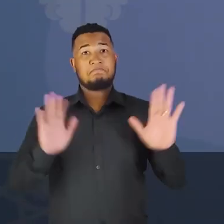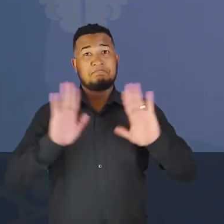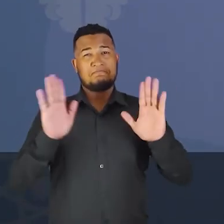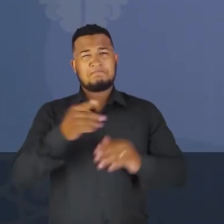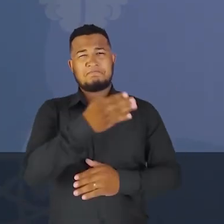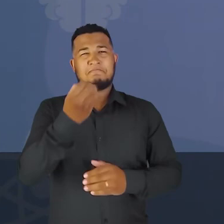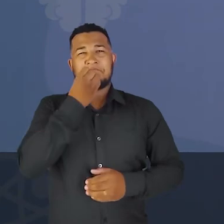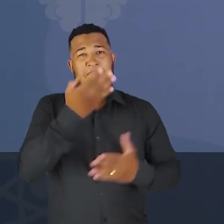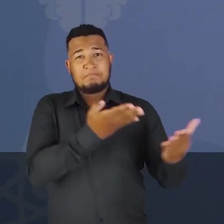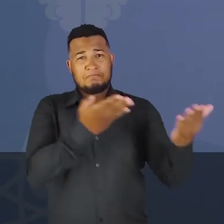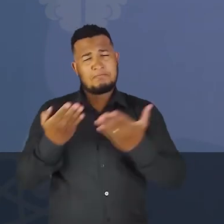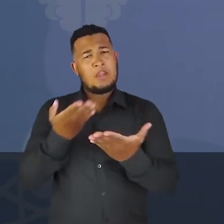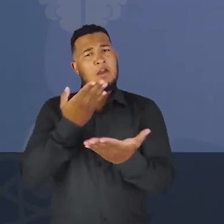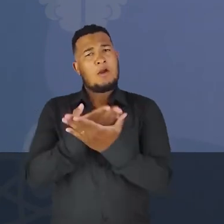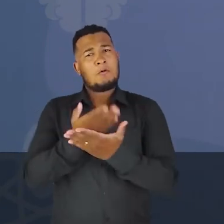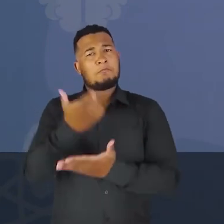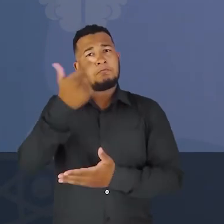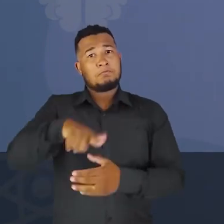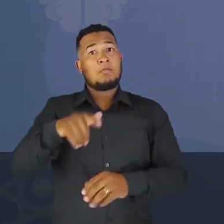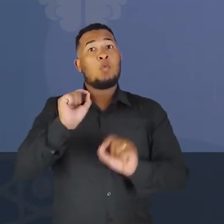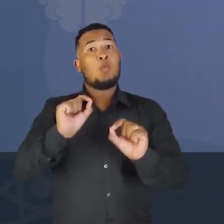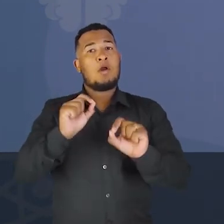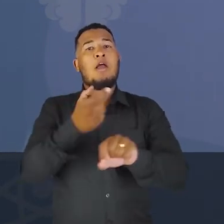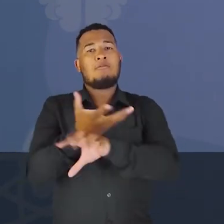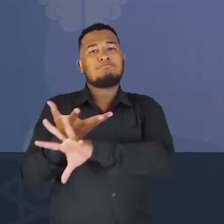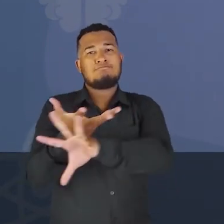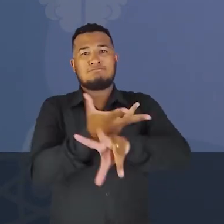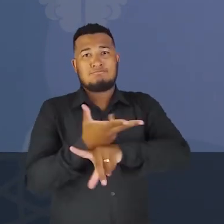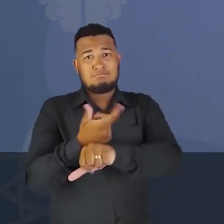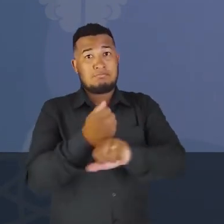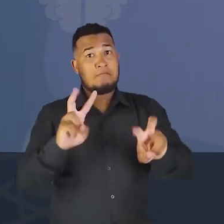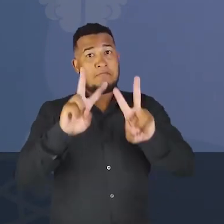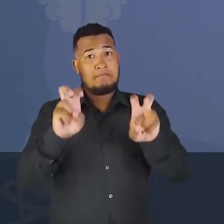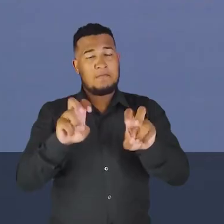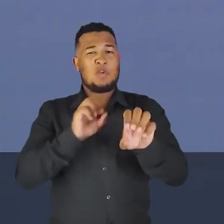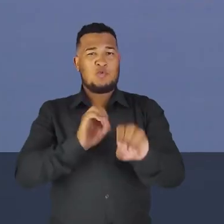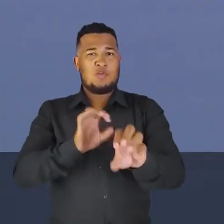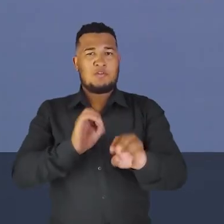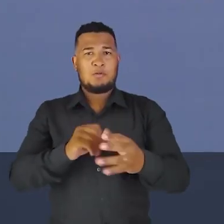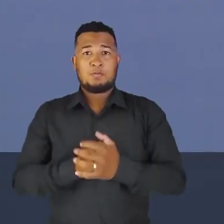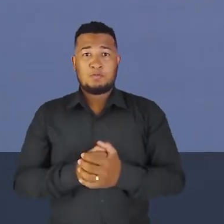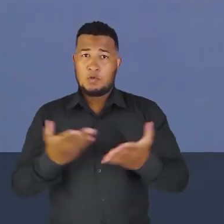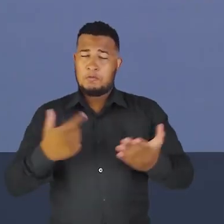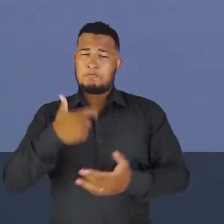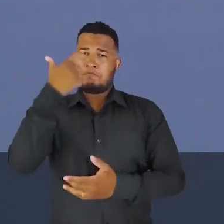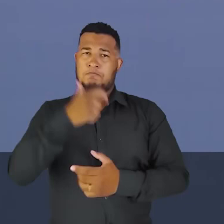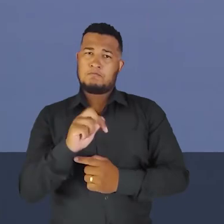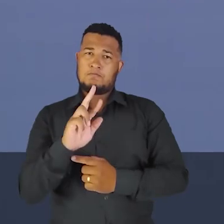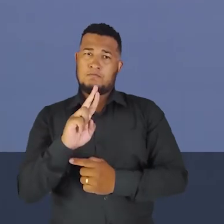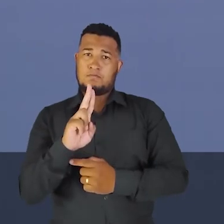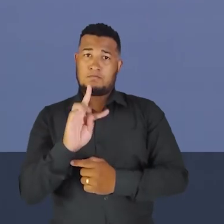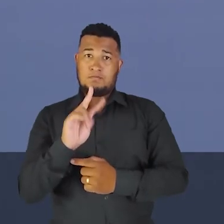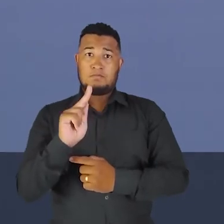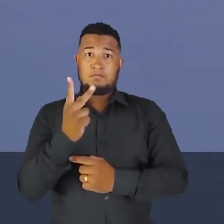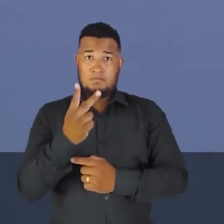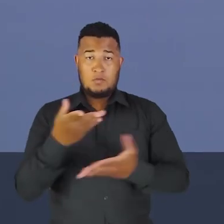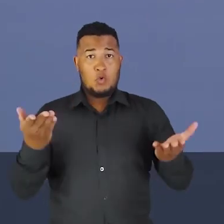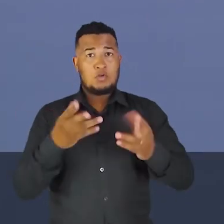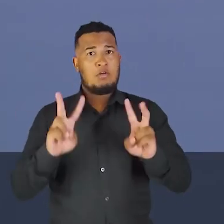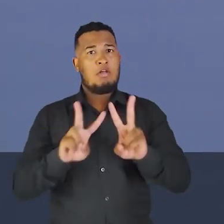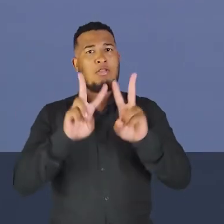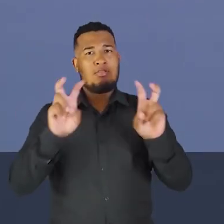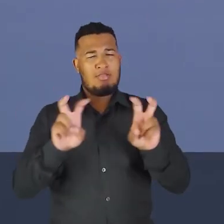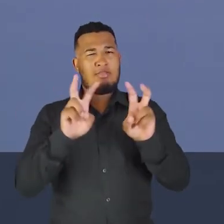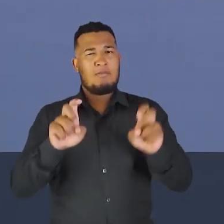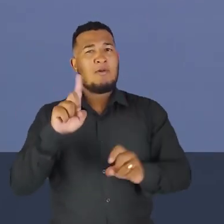Olá, sejam bem-vindos a mais uma aula dos temas integradores em educação. Eu sou a professora Ruth e o tema de hoje,